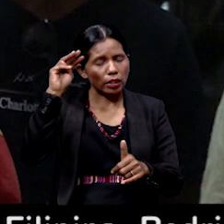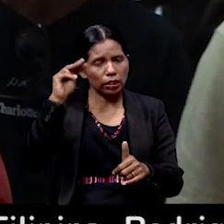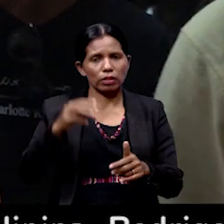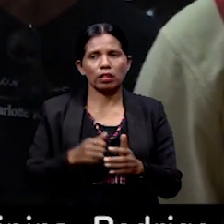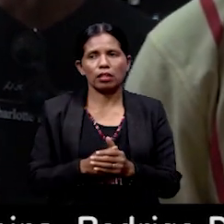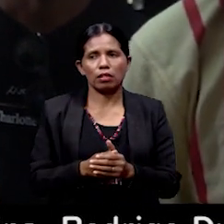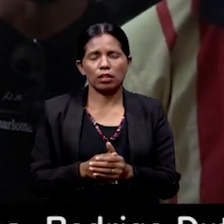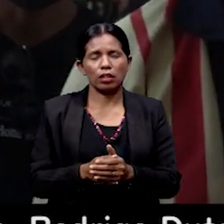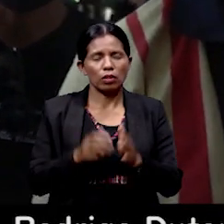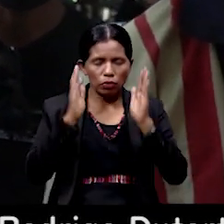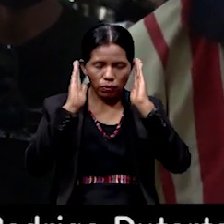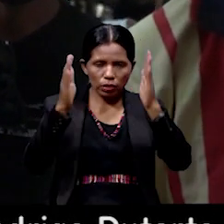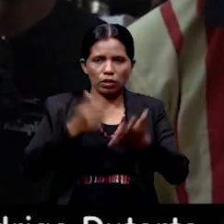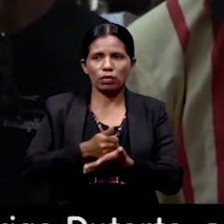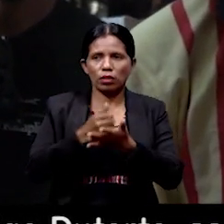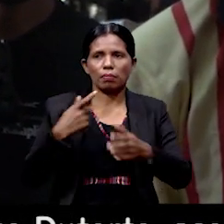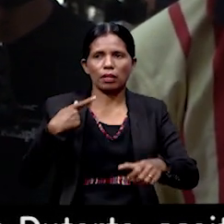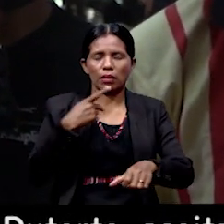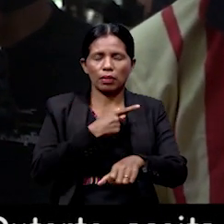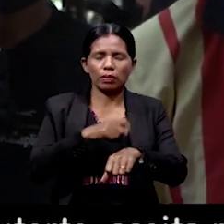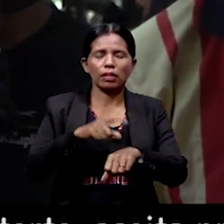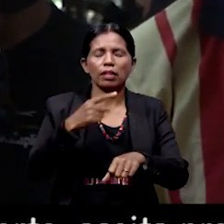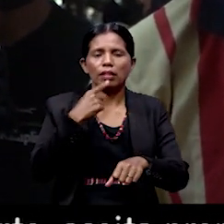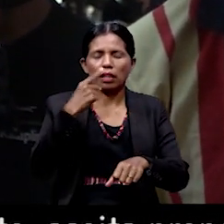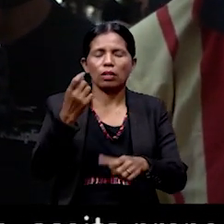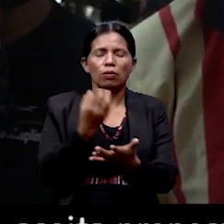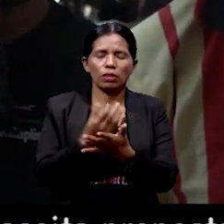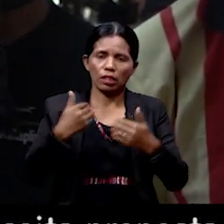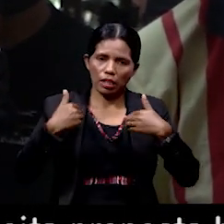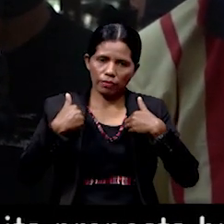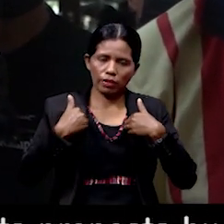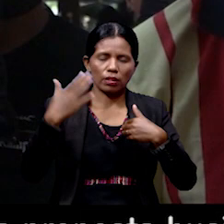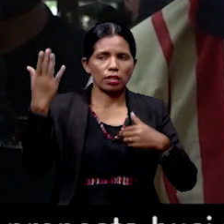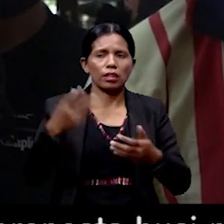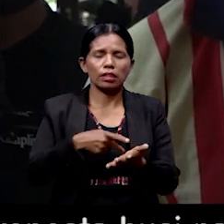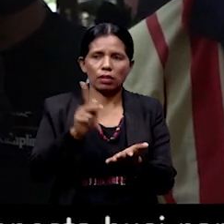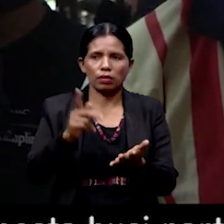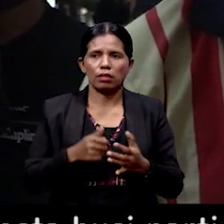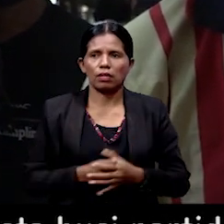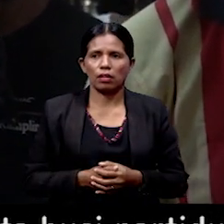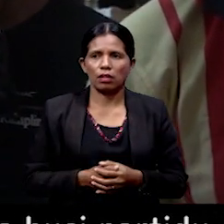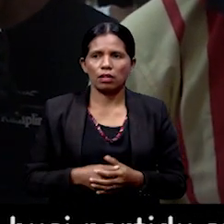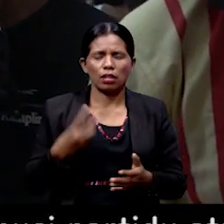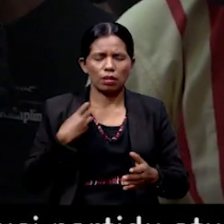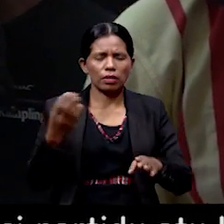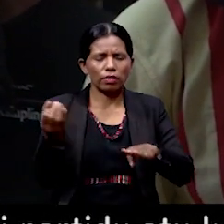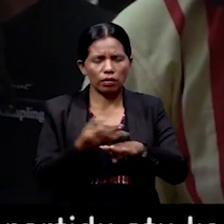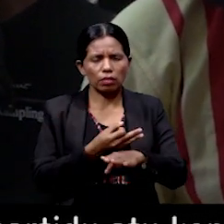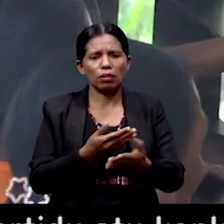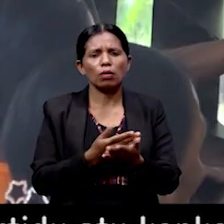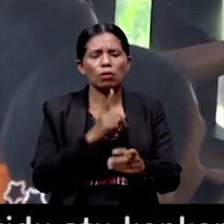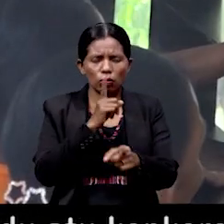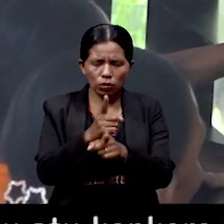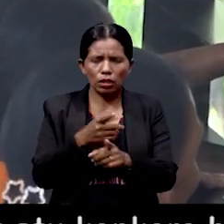tenta atenção. Mas veio o parlamento nem usar mais tempo, nena. Nem usar mais tempo, nena, mas tinha que ser eleito. Anto documentos nem veio, só não usar o teu rede,